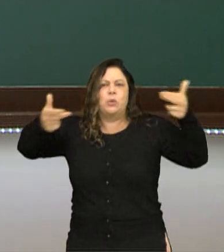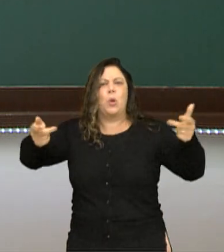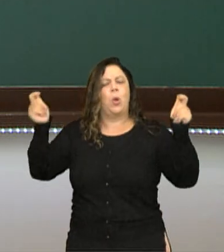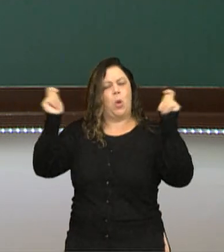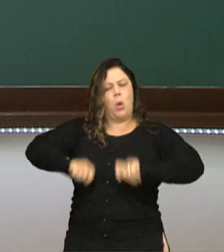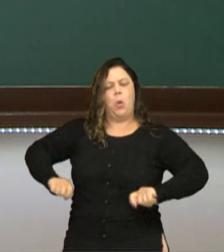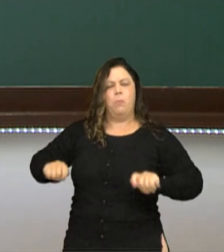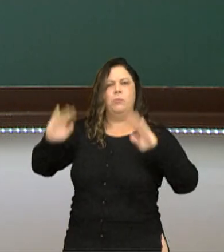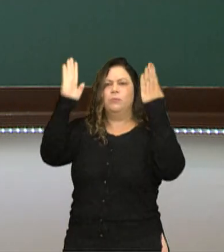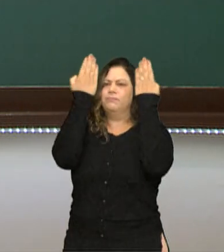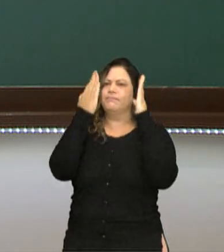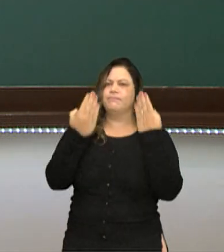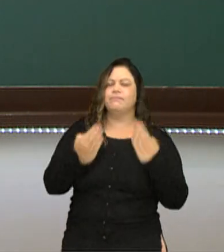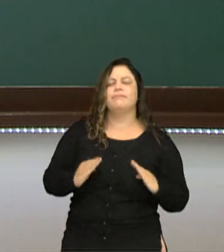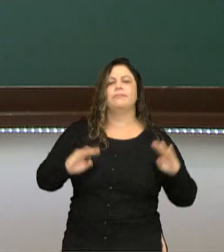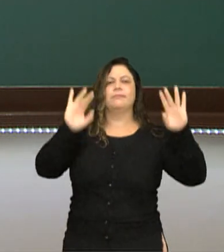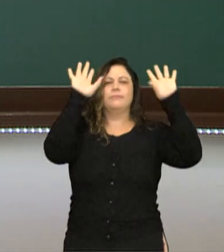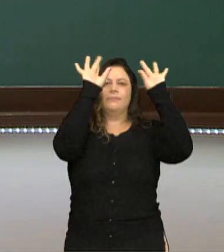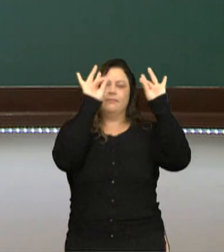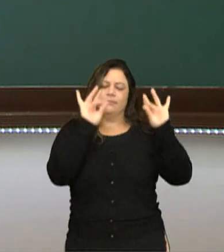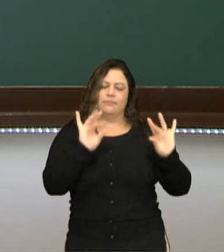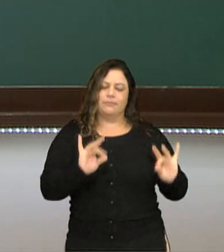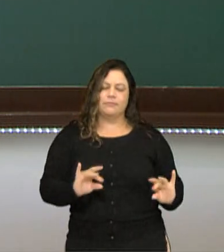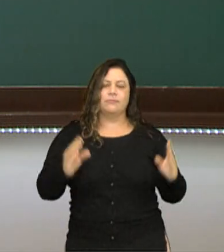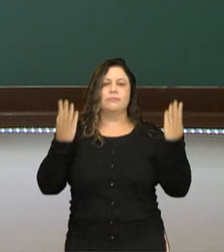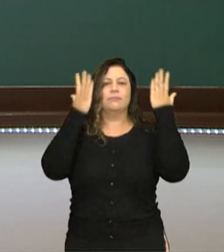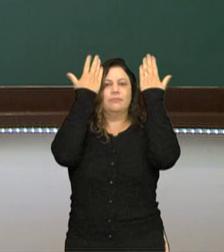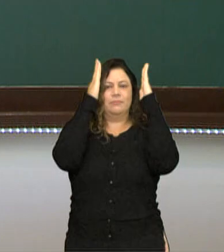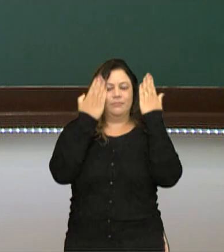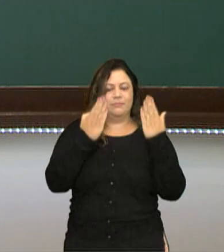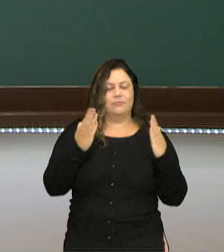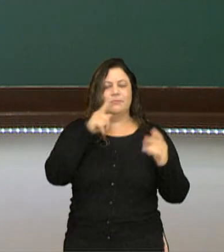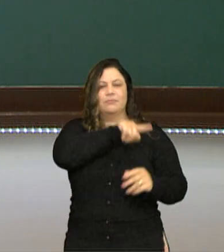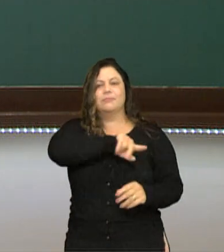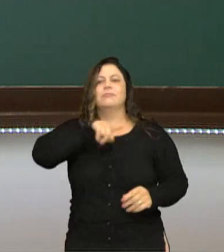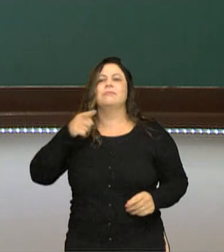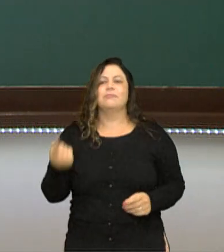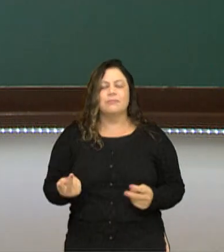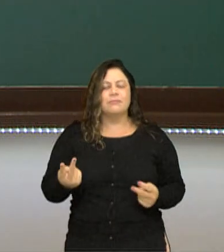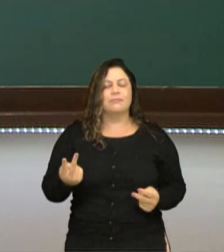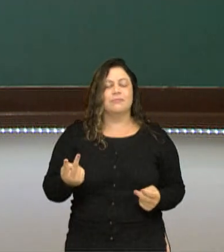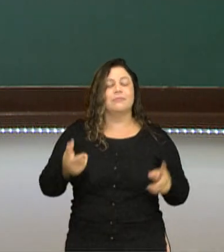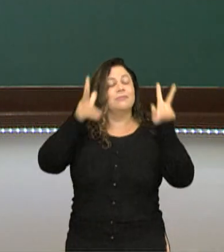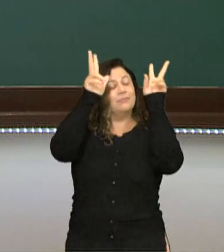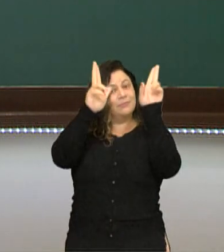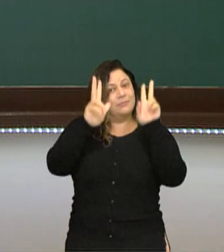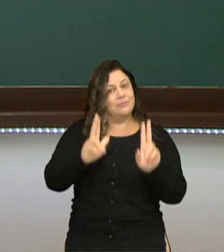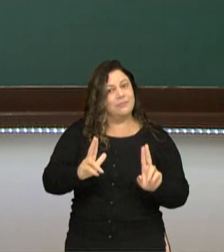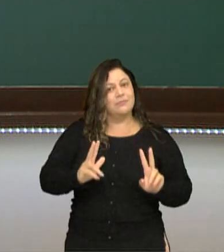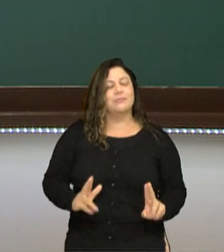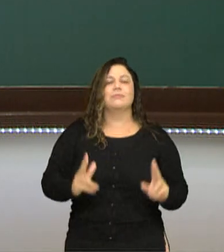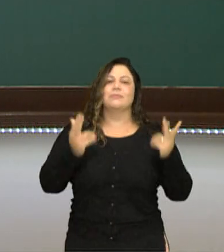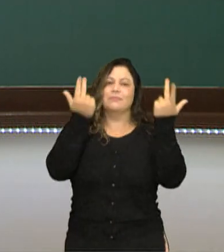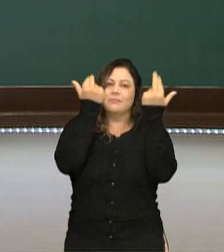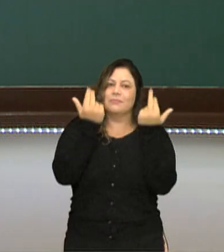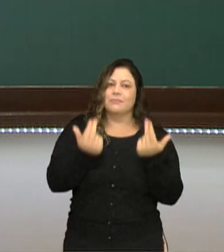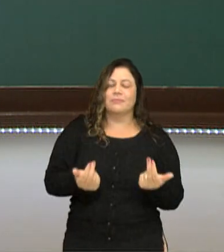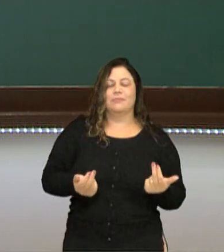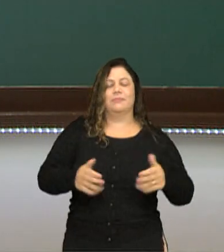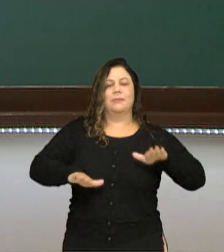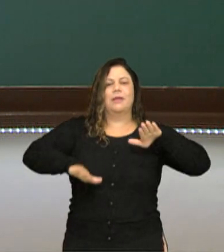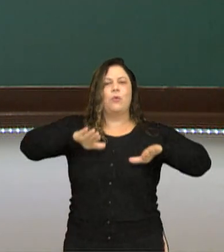harmonia, de simetria. Então os dois lados ali iguais, Então tinha muito presente essa harmonia e